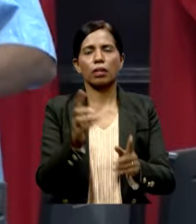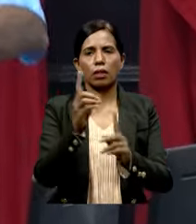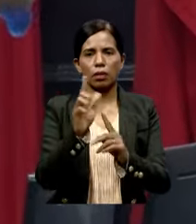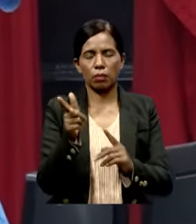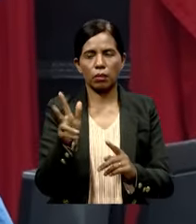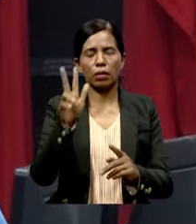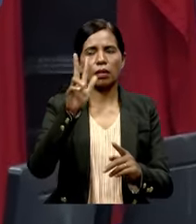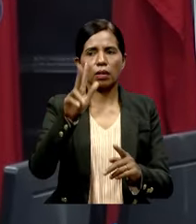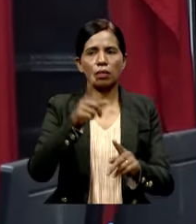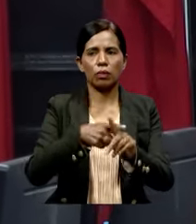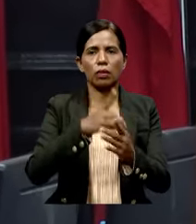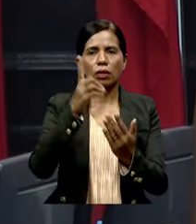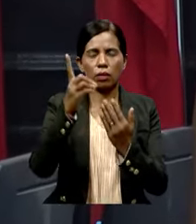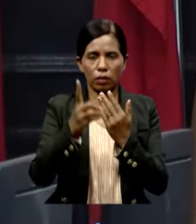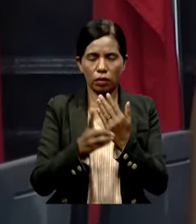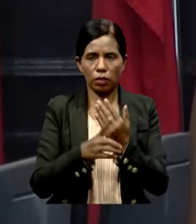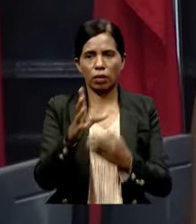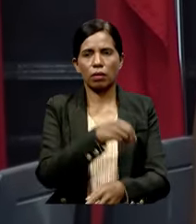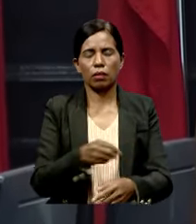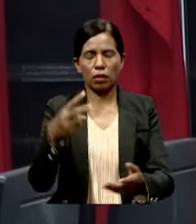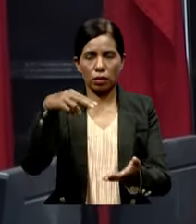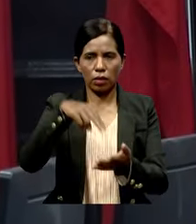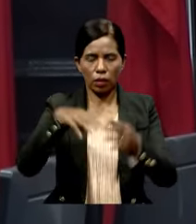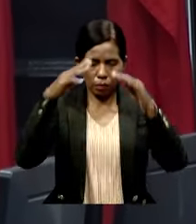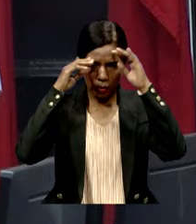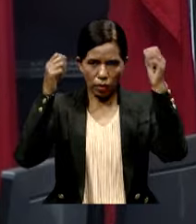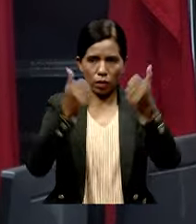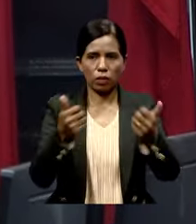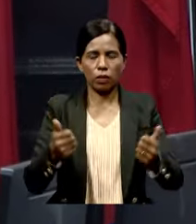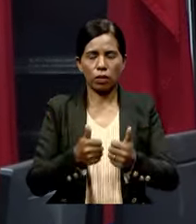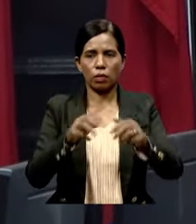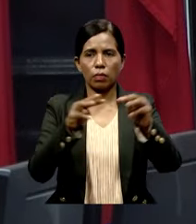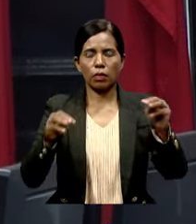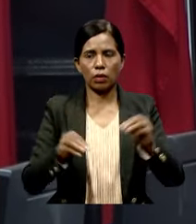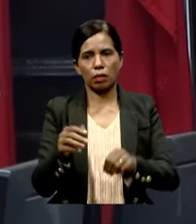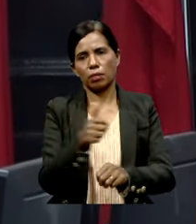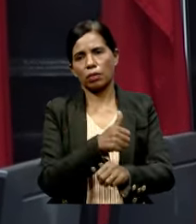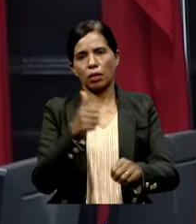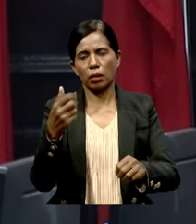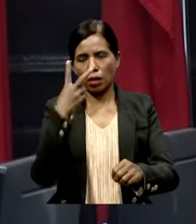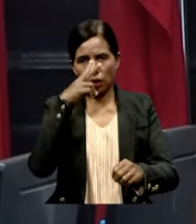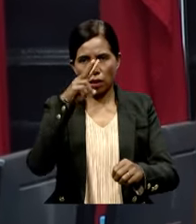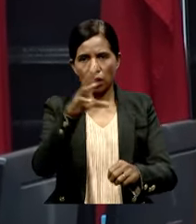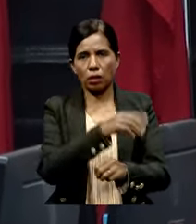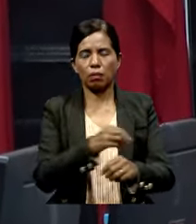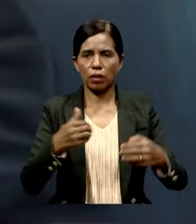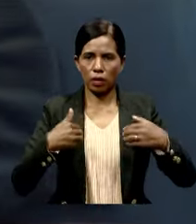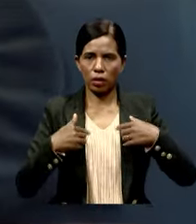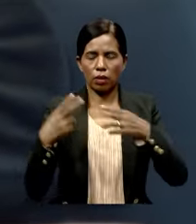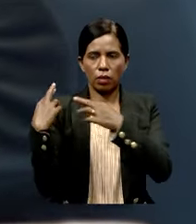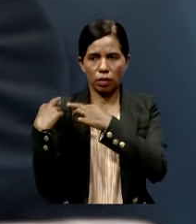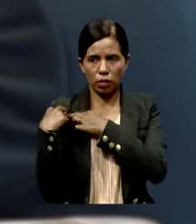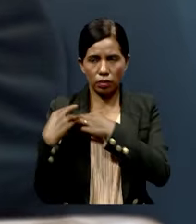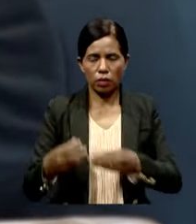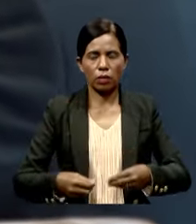fula novembro kona ba estabelece remuneração ba presidente e autoridade municipal sira areba grau responsabilidade no se